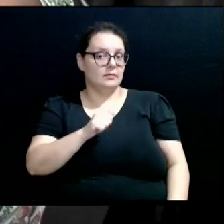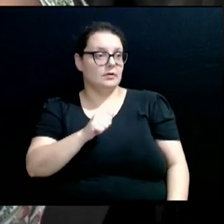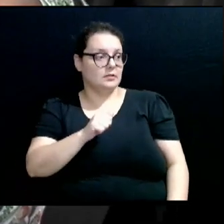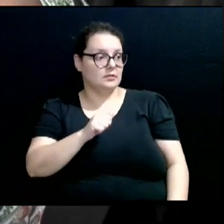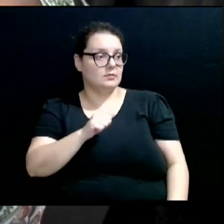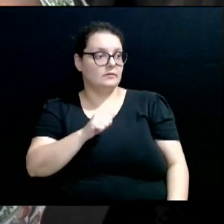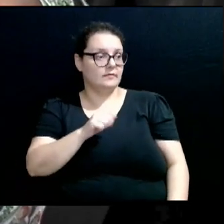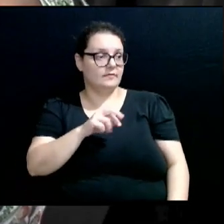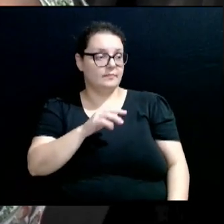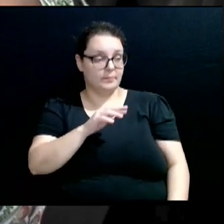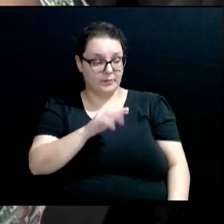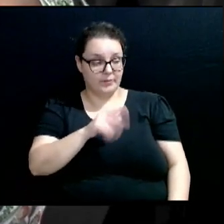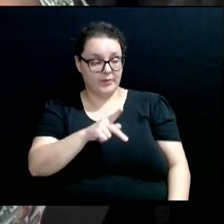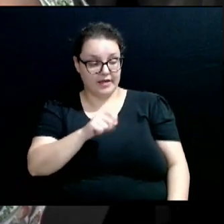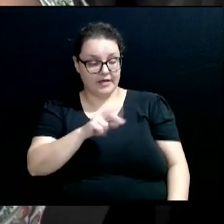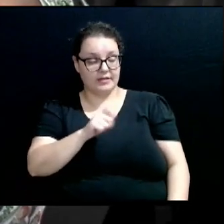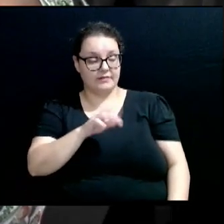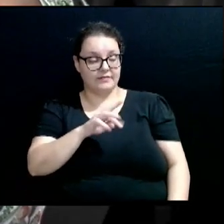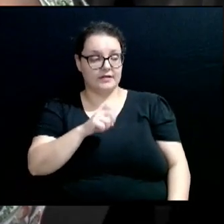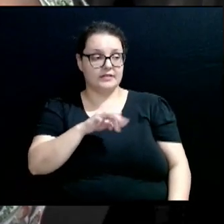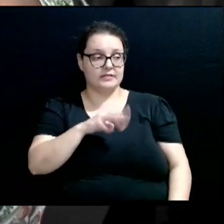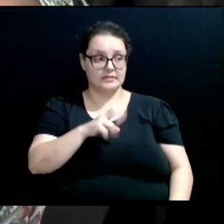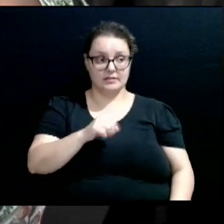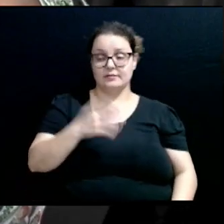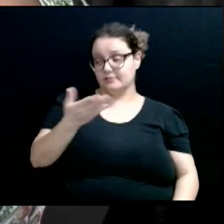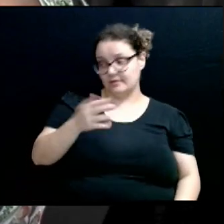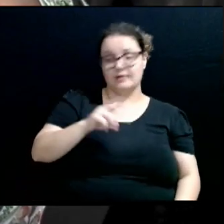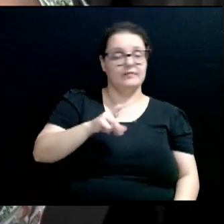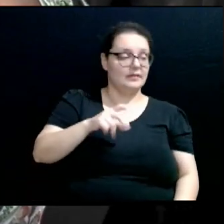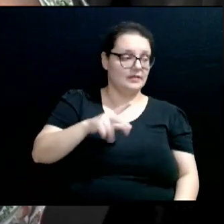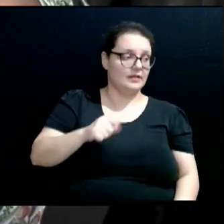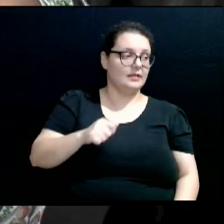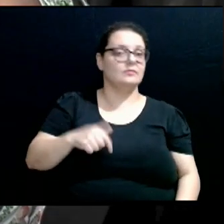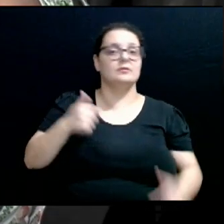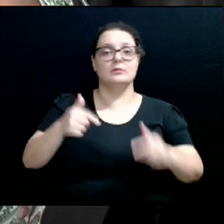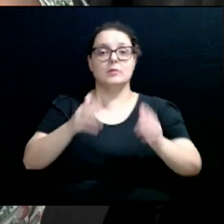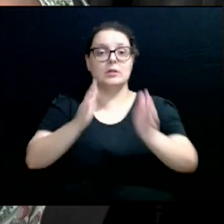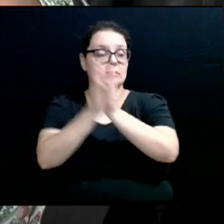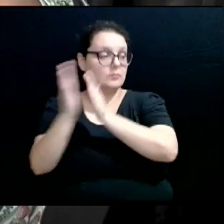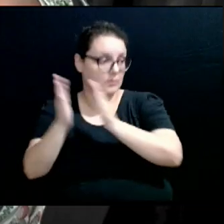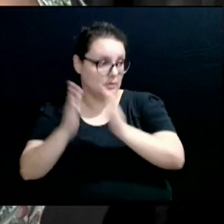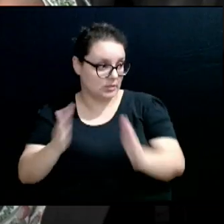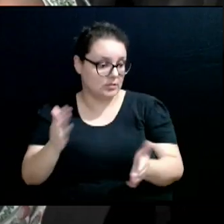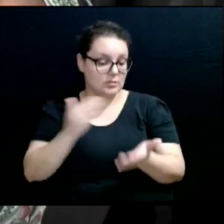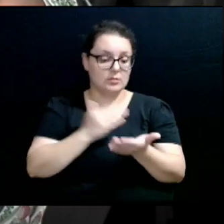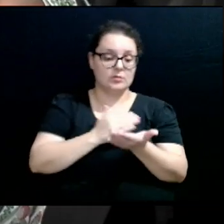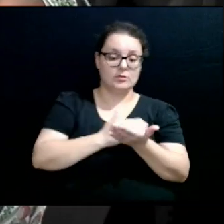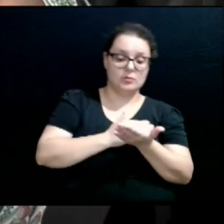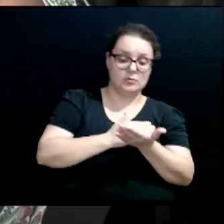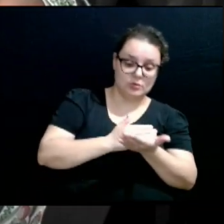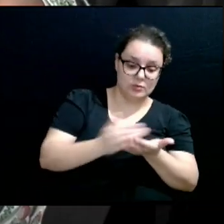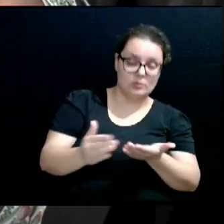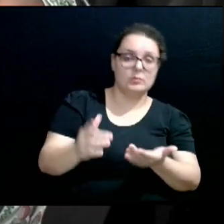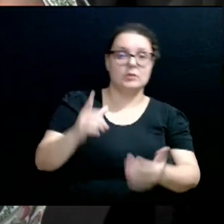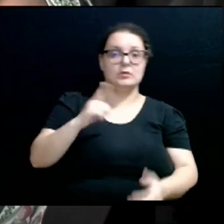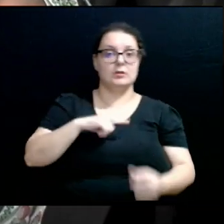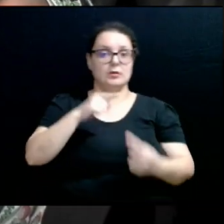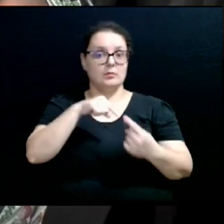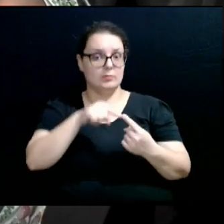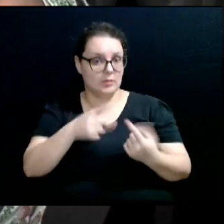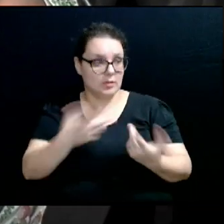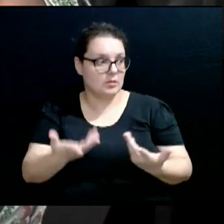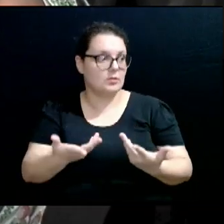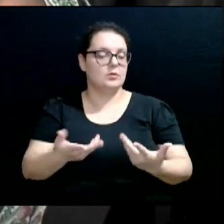a partir do trabalho das bibliotecas, que a princípio, né, tem o objetivo de disseminar a literatura,